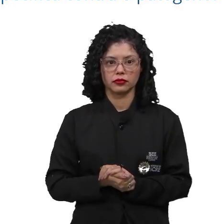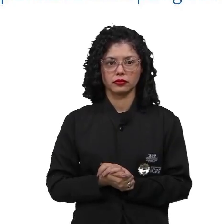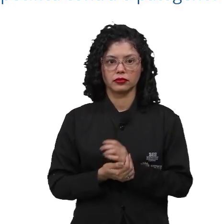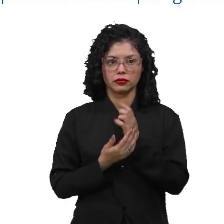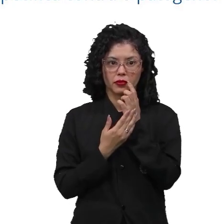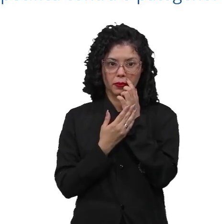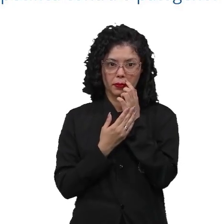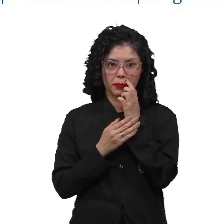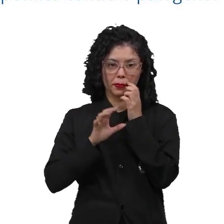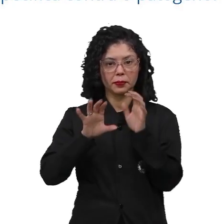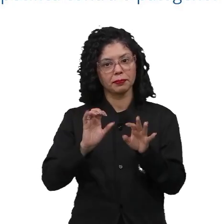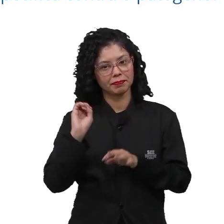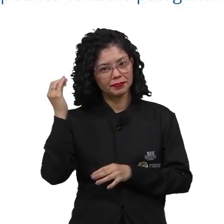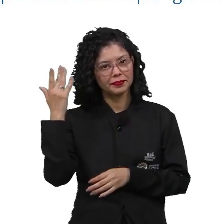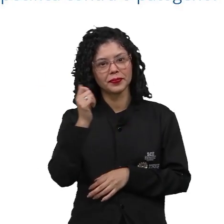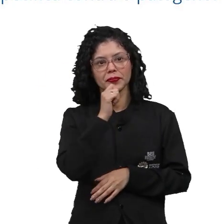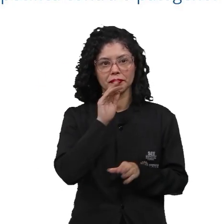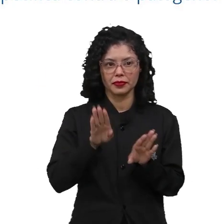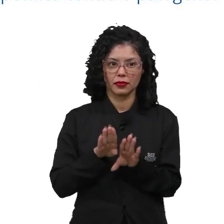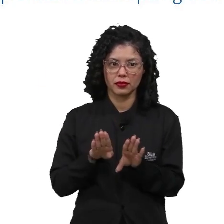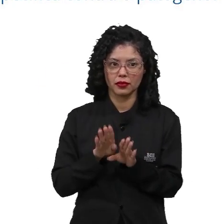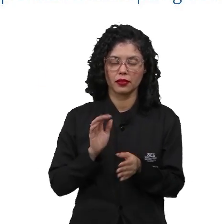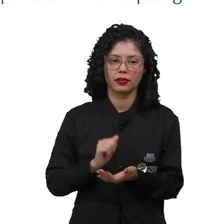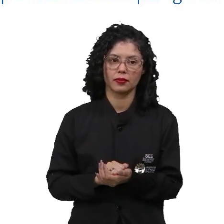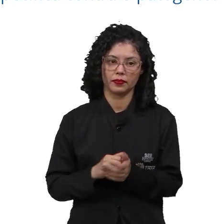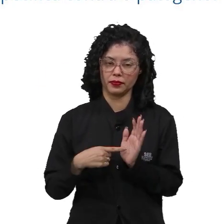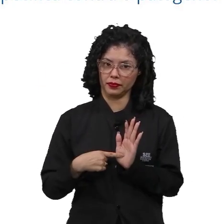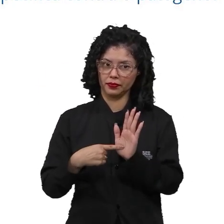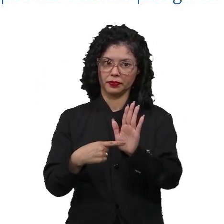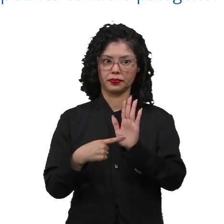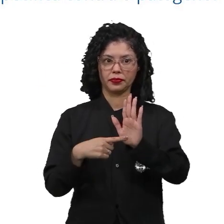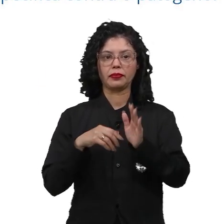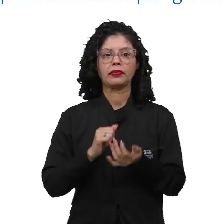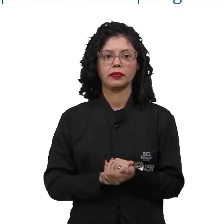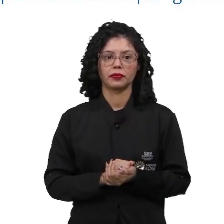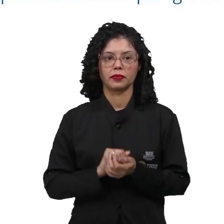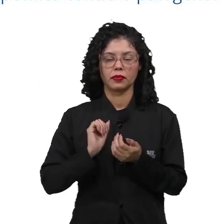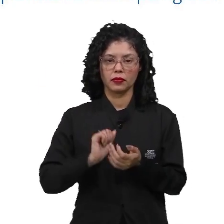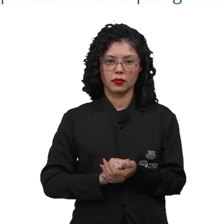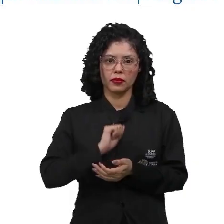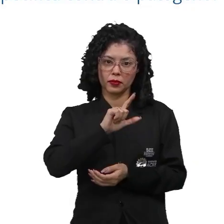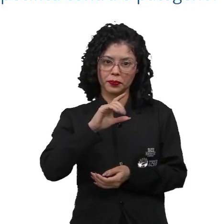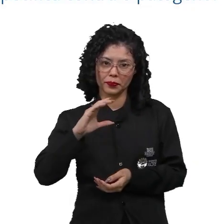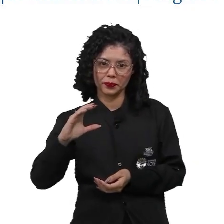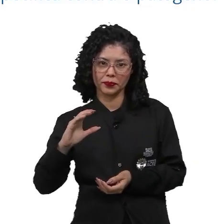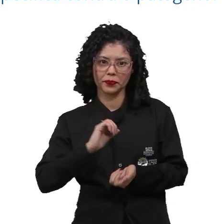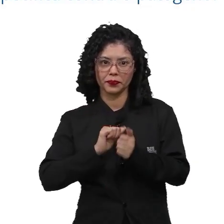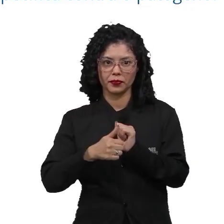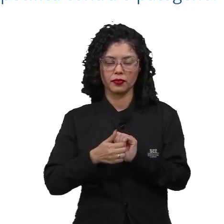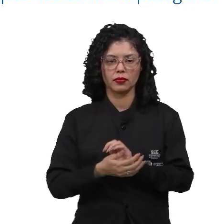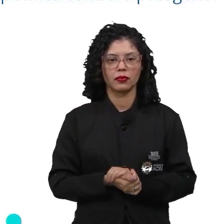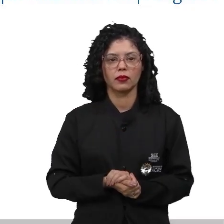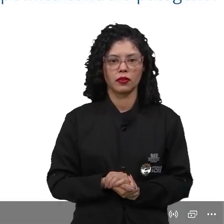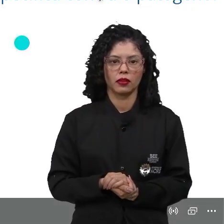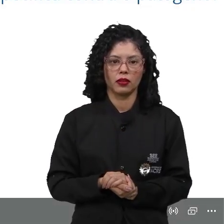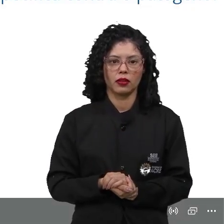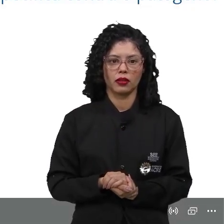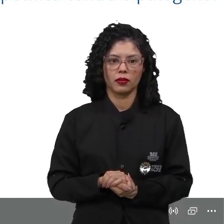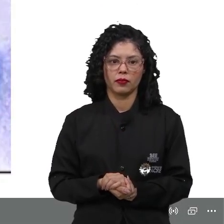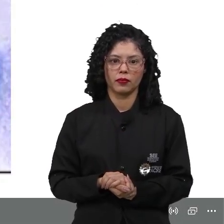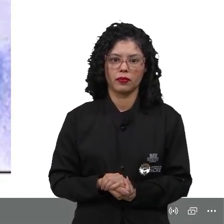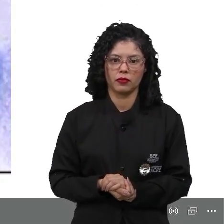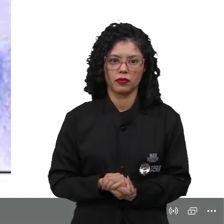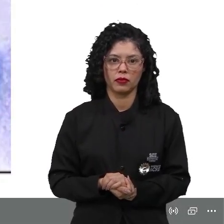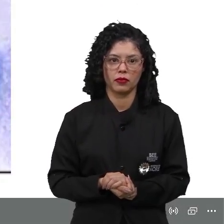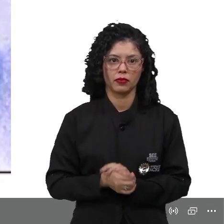E assim que funciona ali nessa questão da apresentação ali da célula adaptativa. Então, vamos aqui